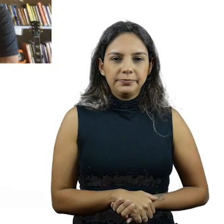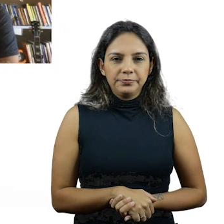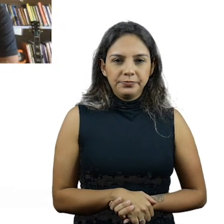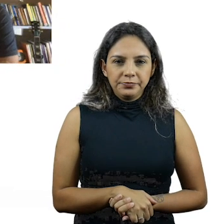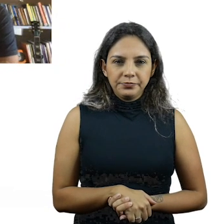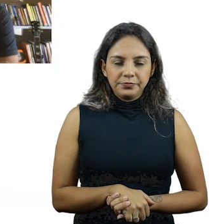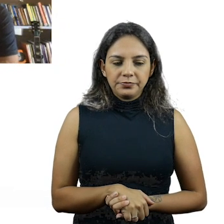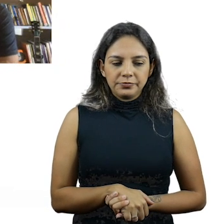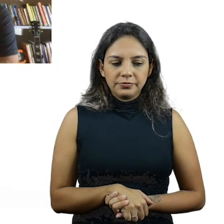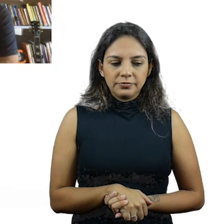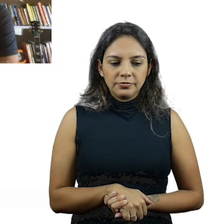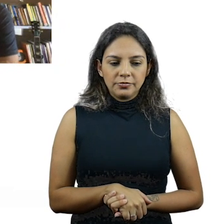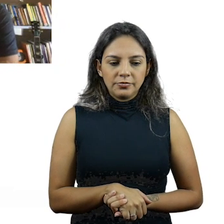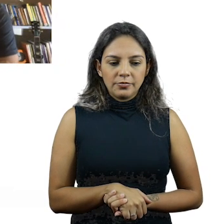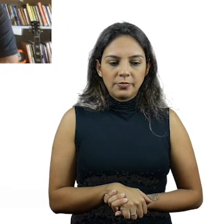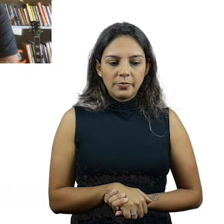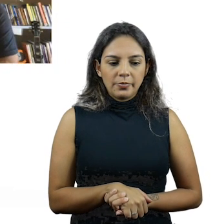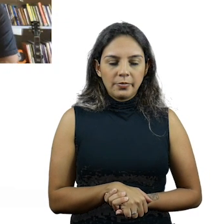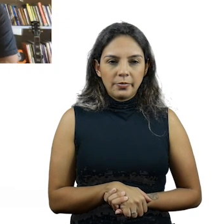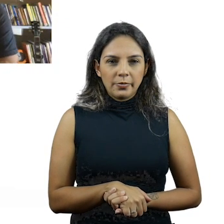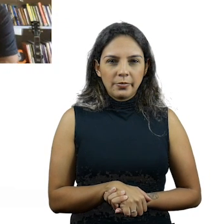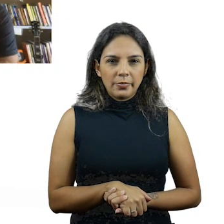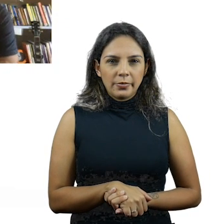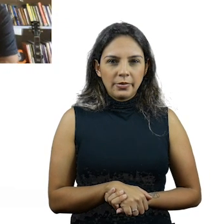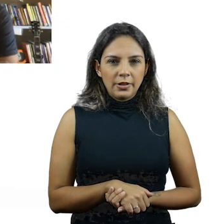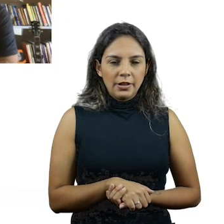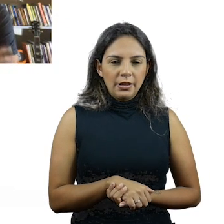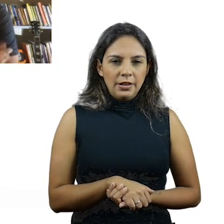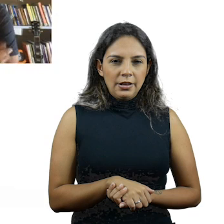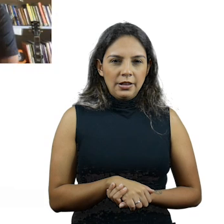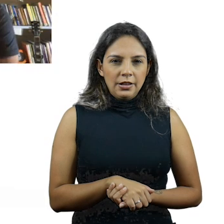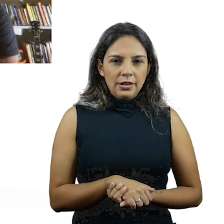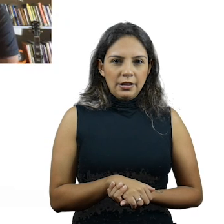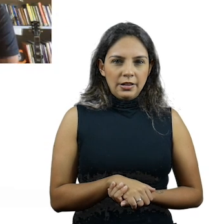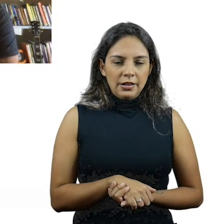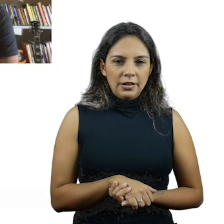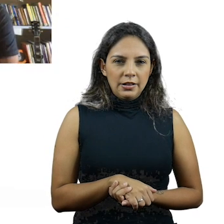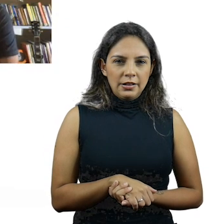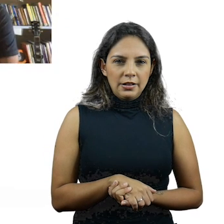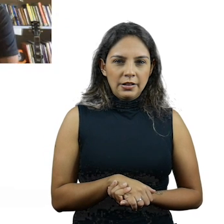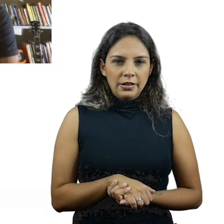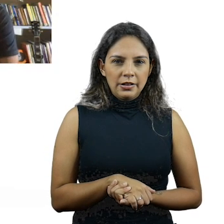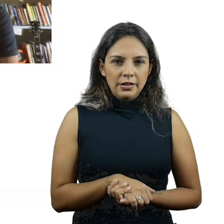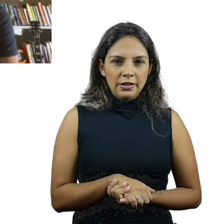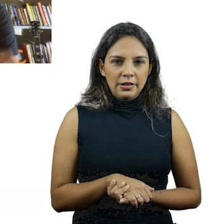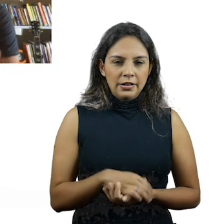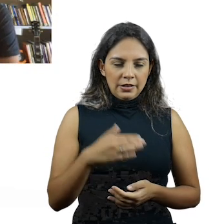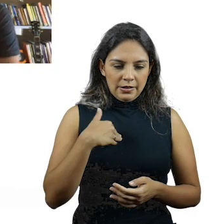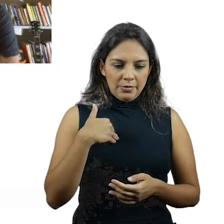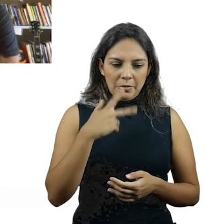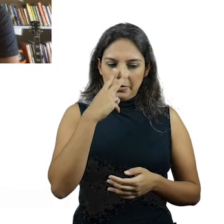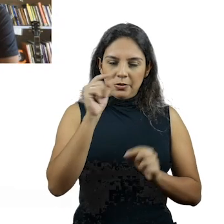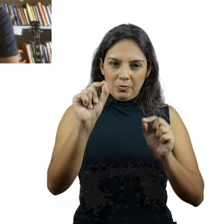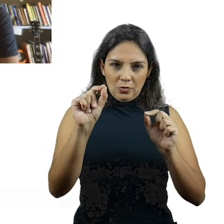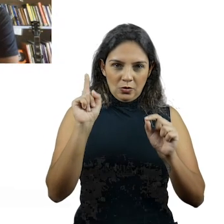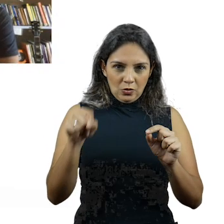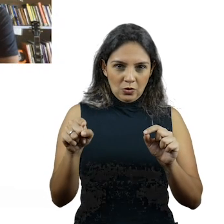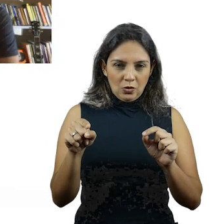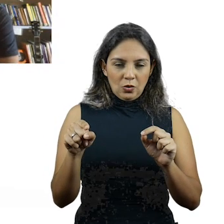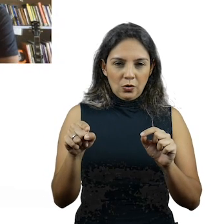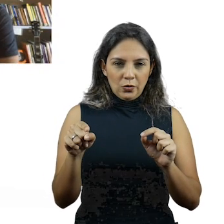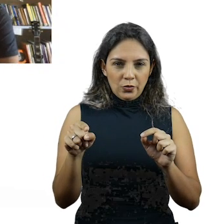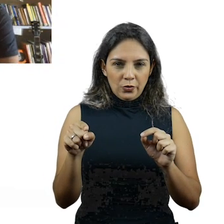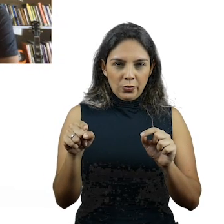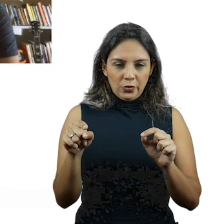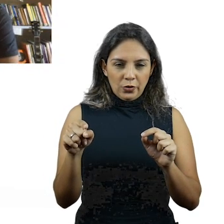Então, Afonso, o Levir, né, que eu criei já tem um tempinho, é bem parecido com a questão do Tony, né? Ele mistura música